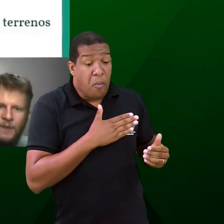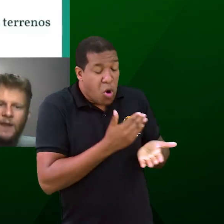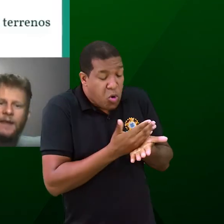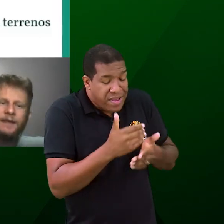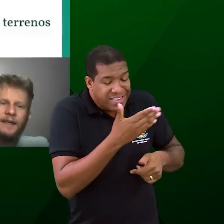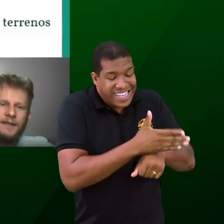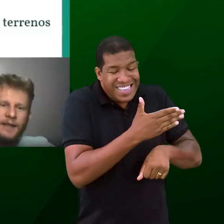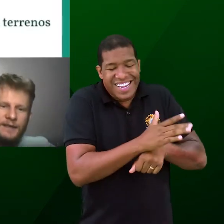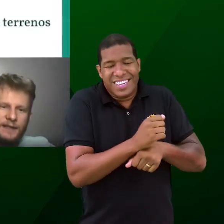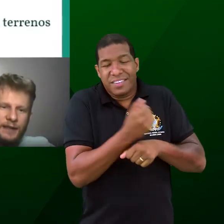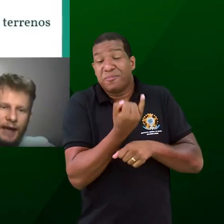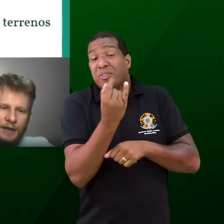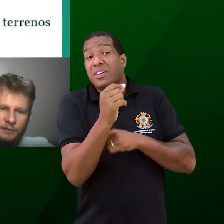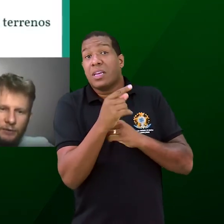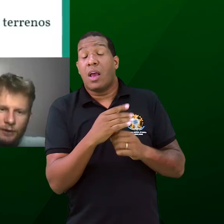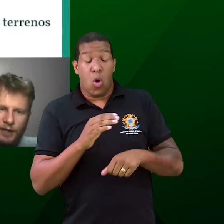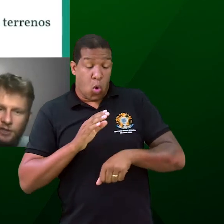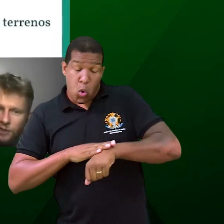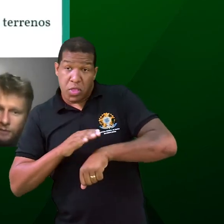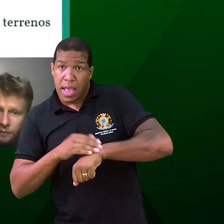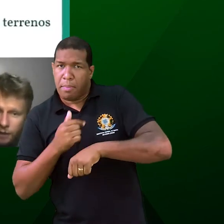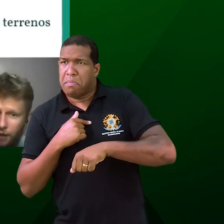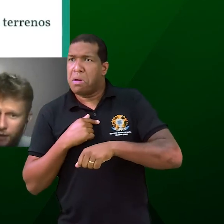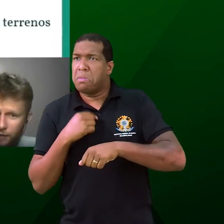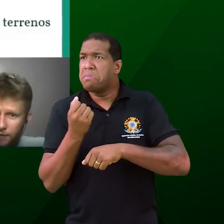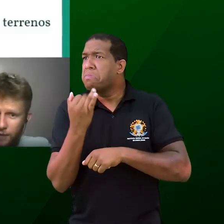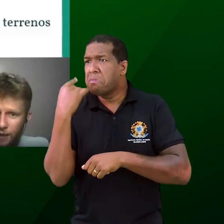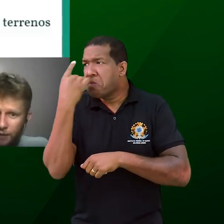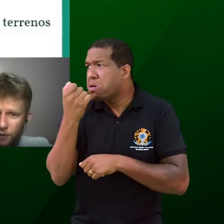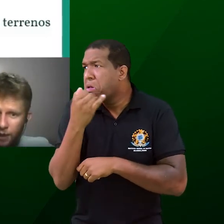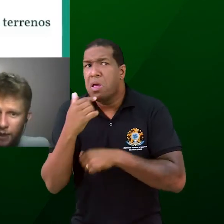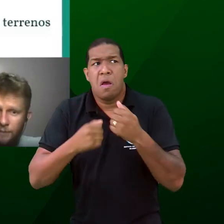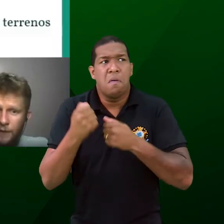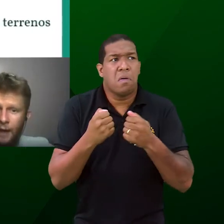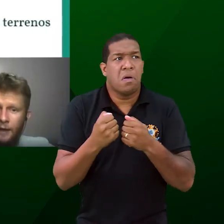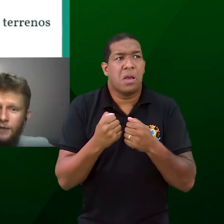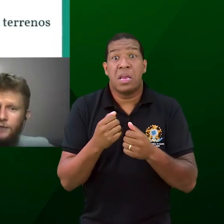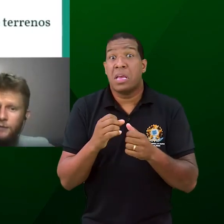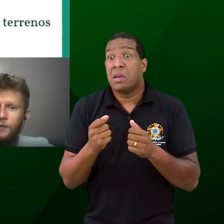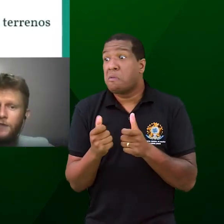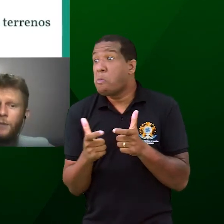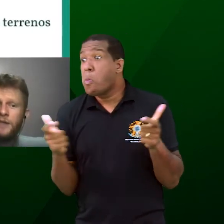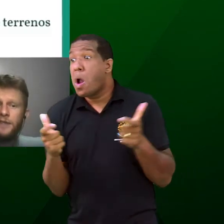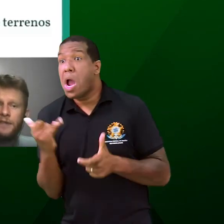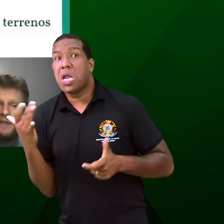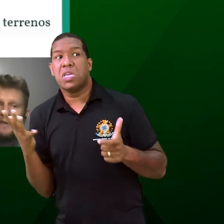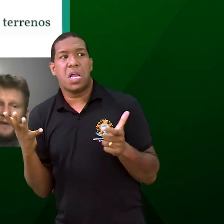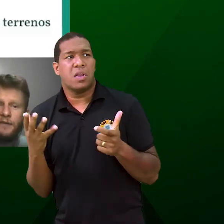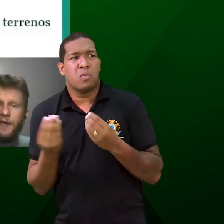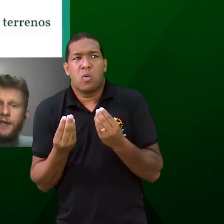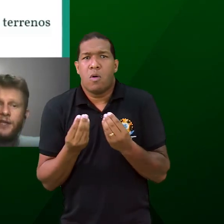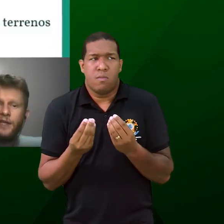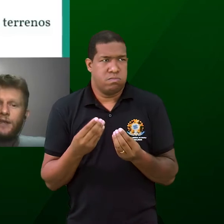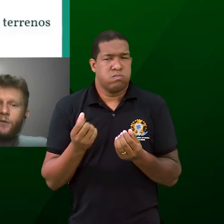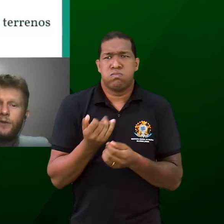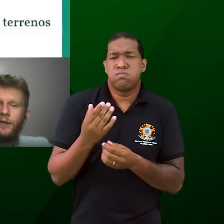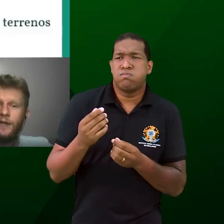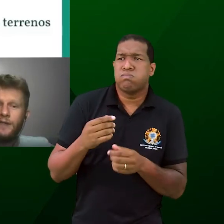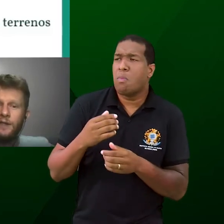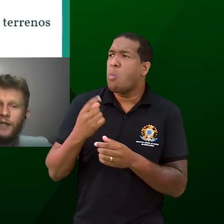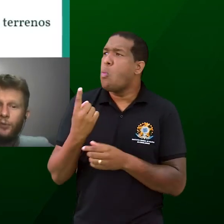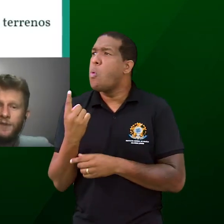ela vai se alterando conforme você vai se tornando mais treinável, assim, mais treinado. Tá? Mas o cálculo inicial que a